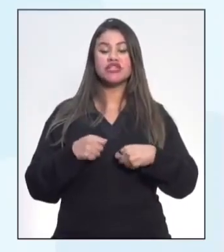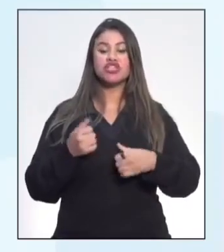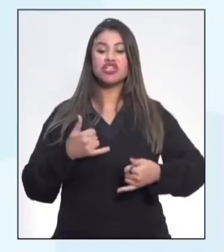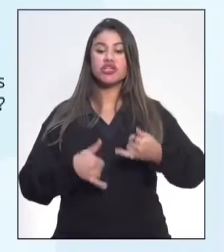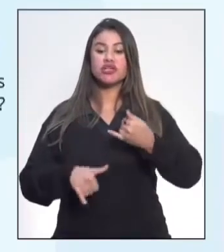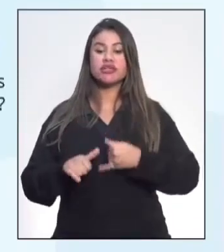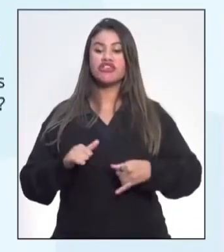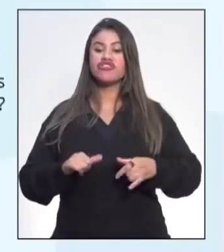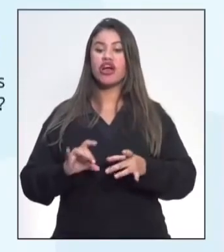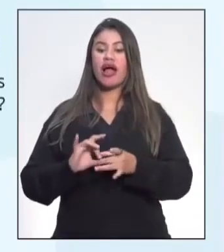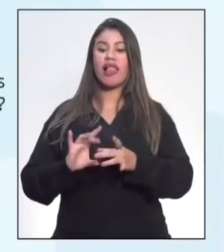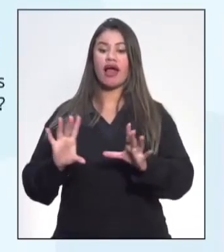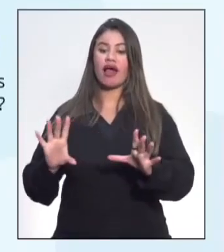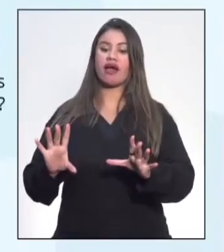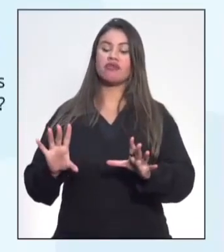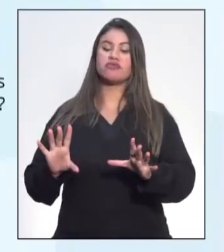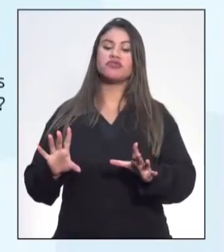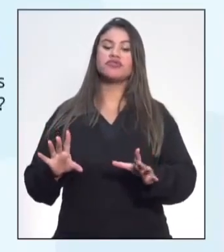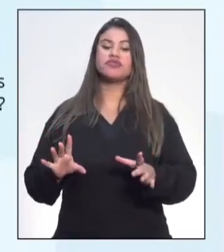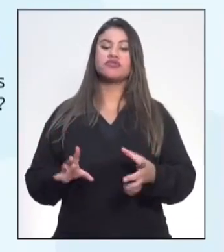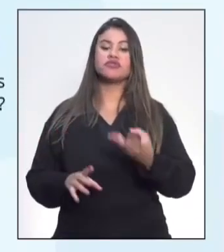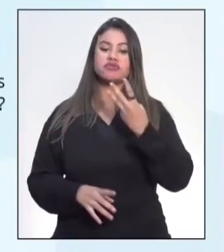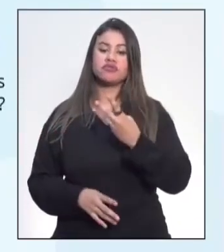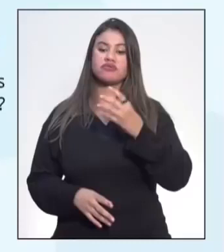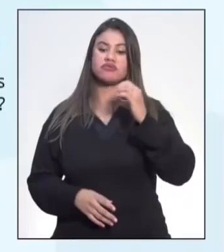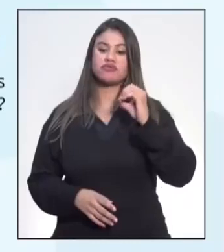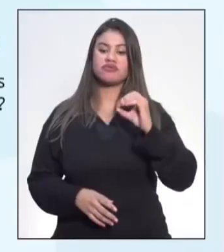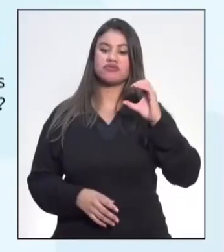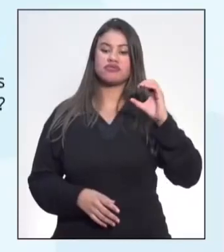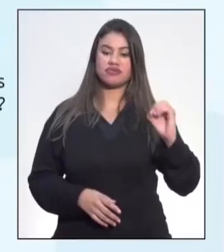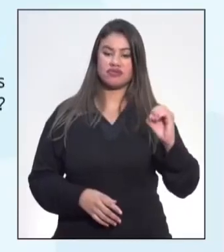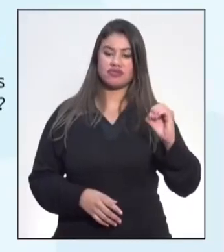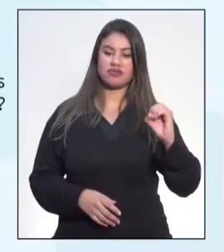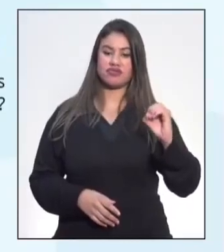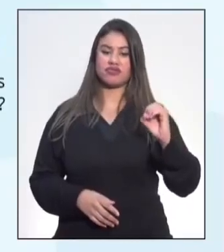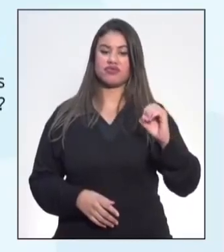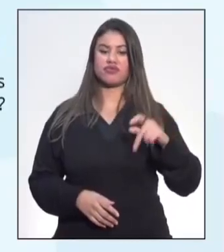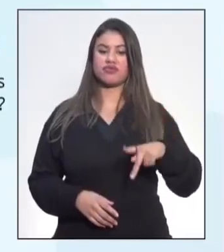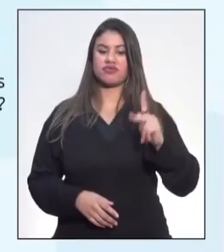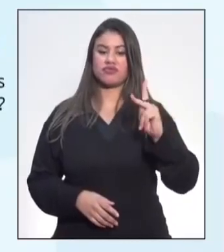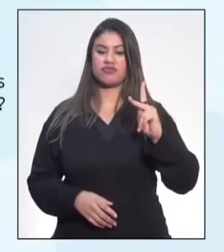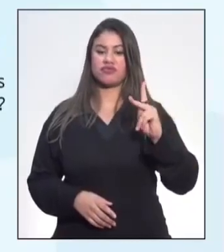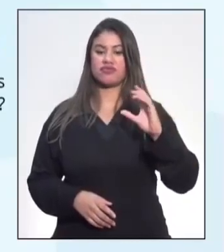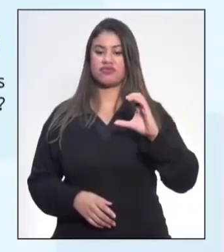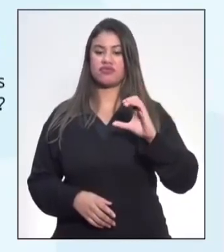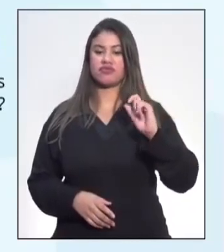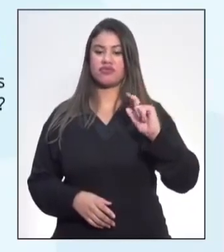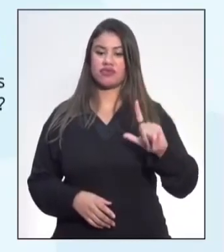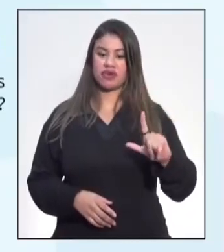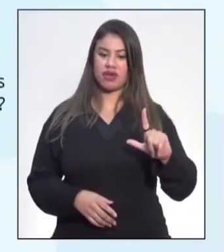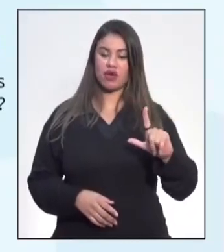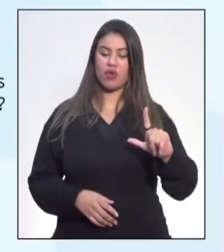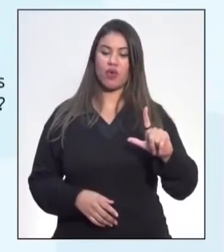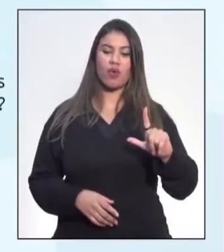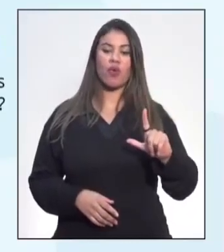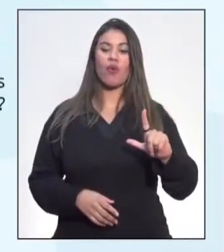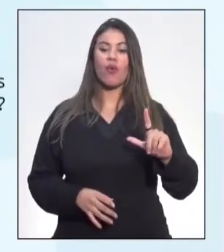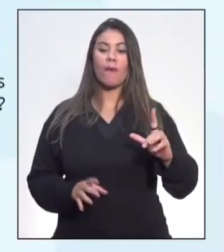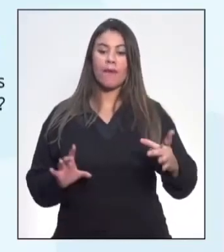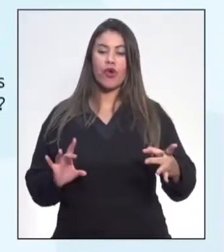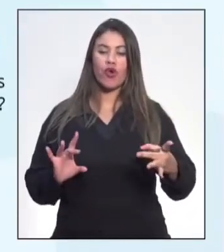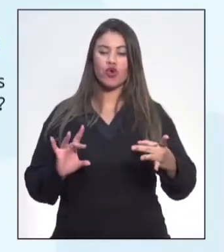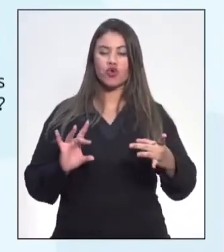de energia? Eu vou liberar 300 kcal. Para eu formar a